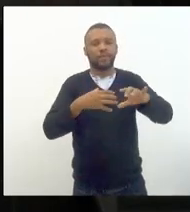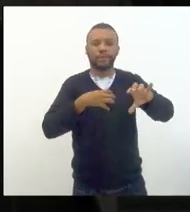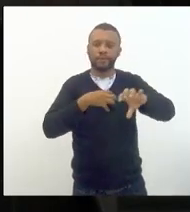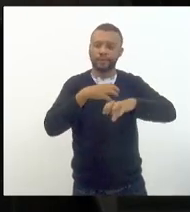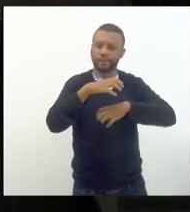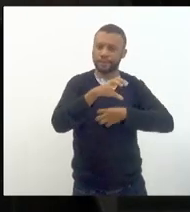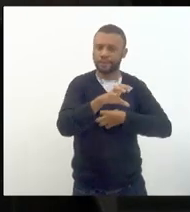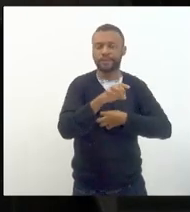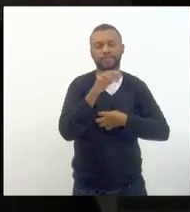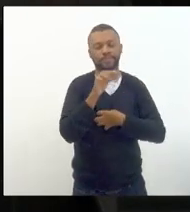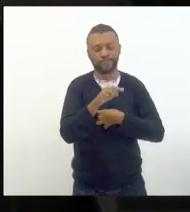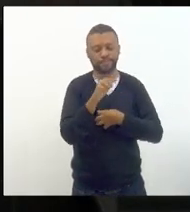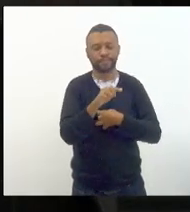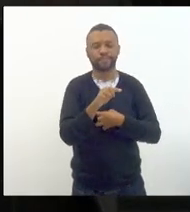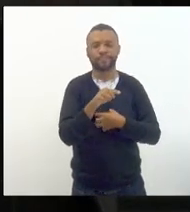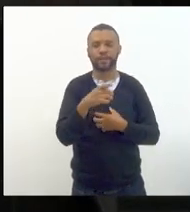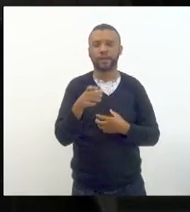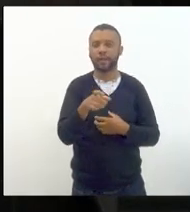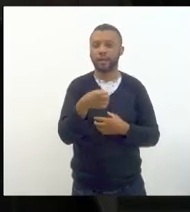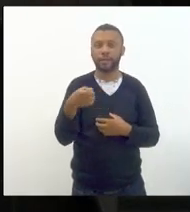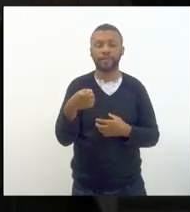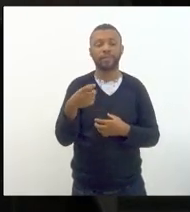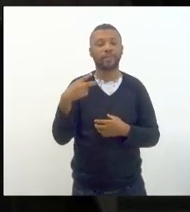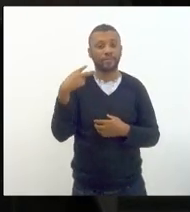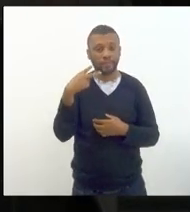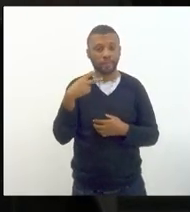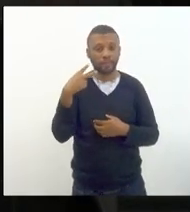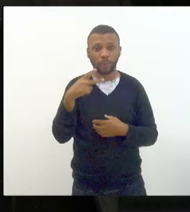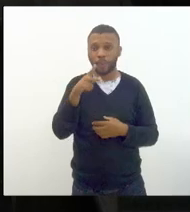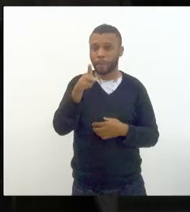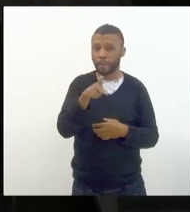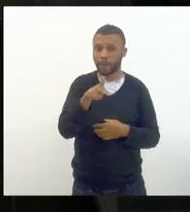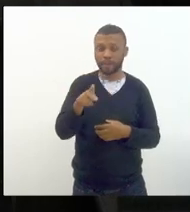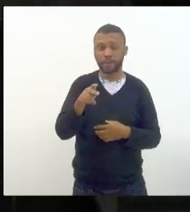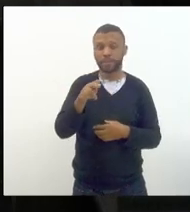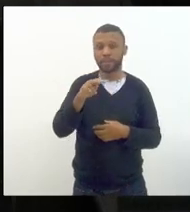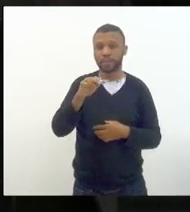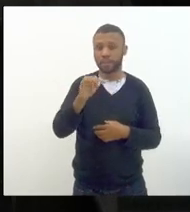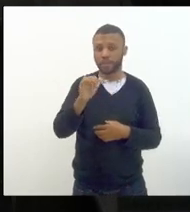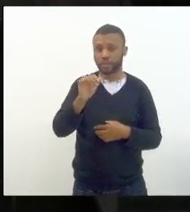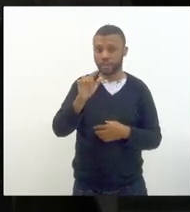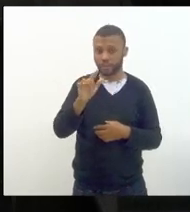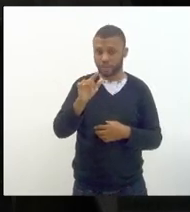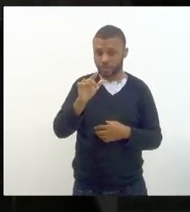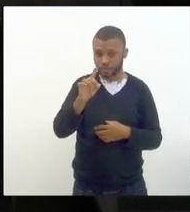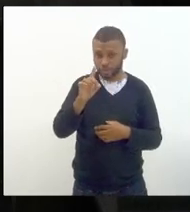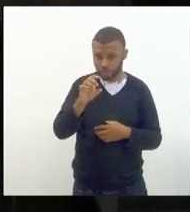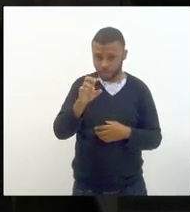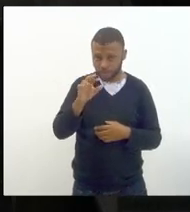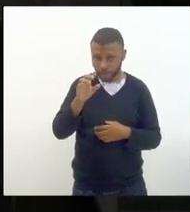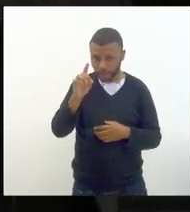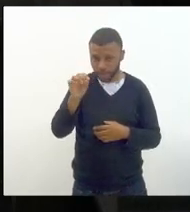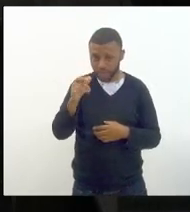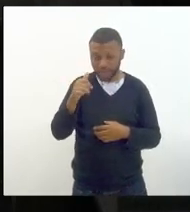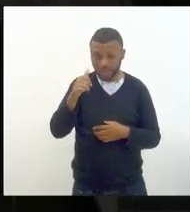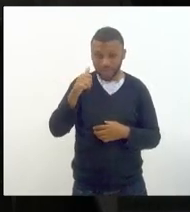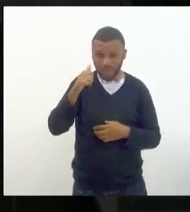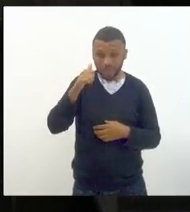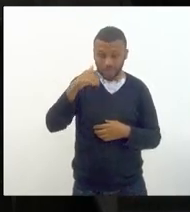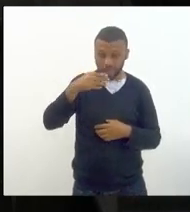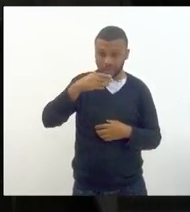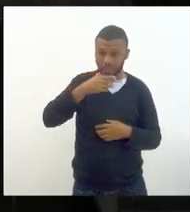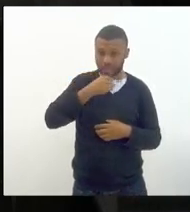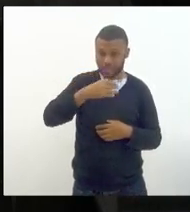ao ex-vereador padril de Ricardo Pelo dia de ontem perdeu tragicamente o seu filho de 15 anos